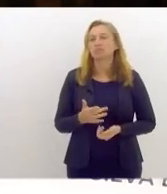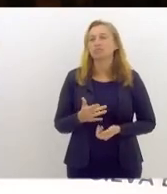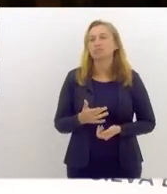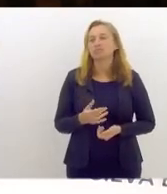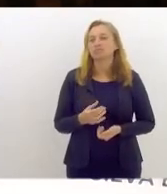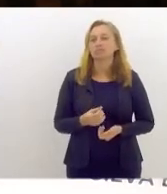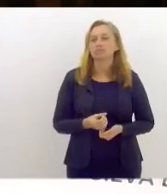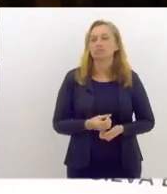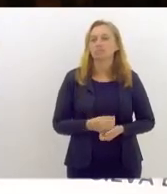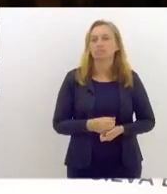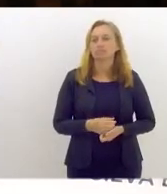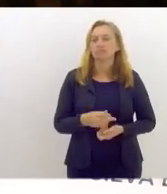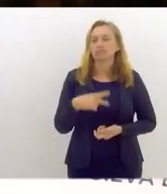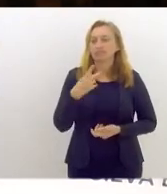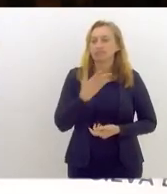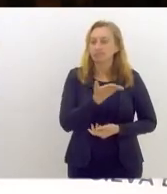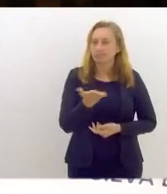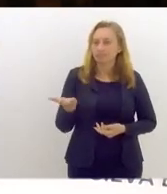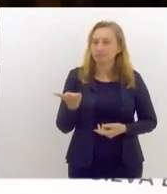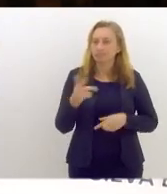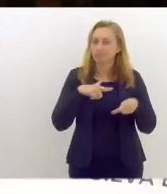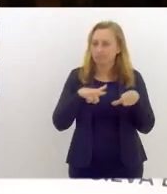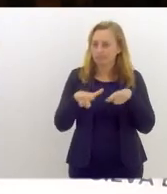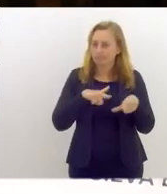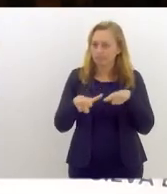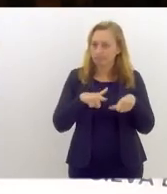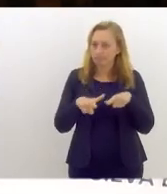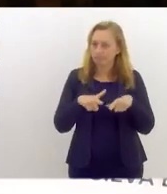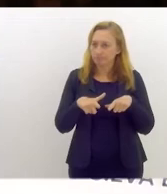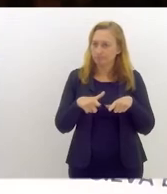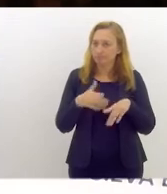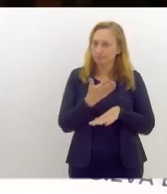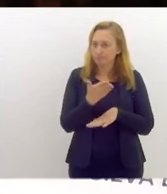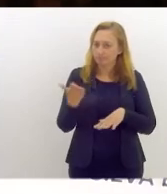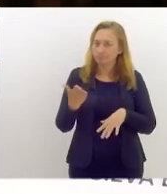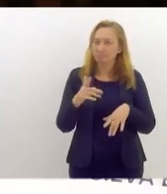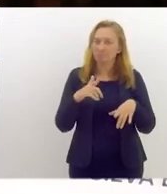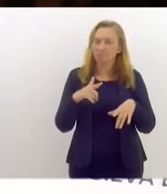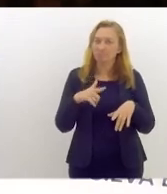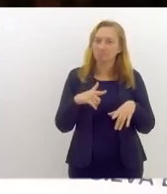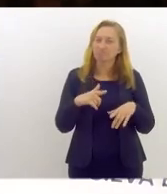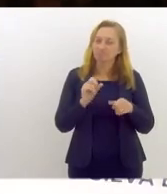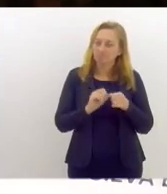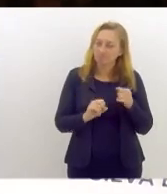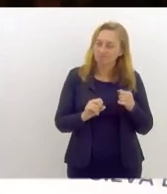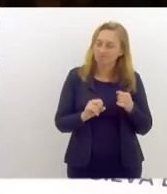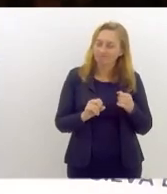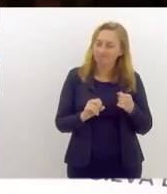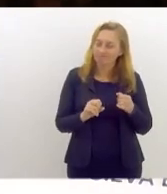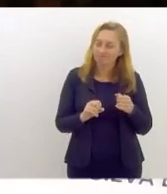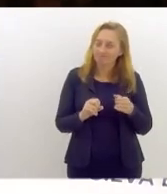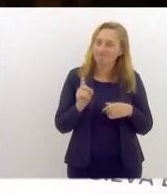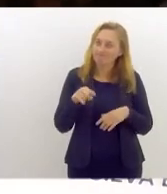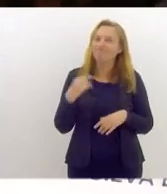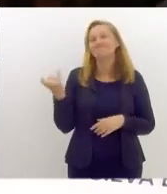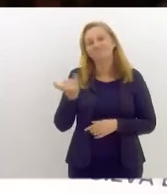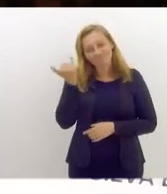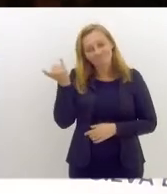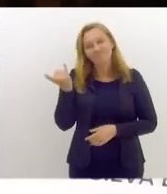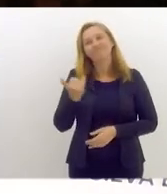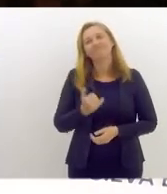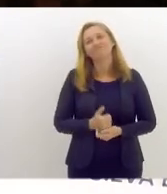dizer a vocês que o trabalho que vocês executam realmente é muito importante